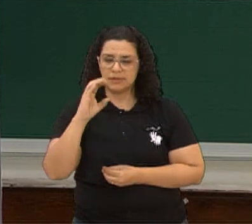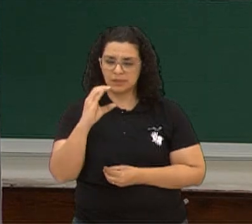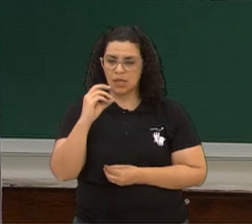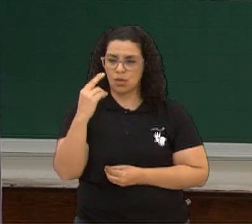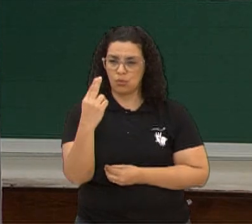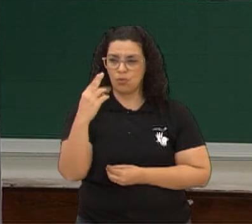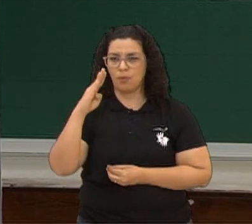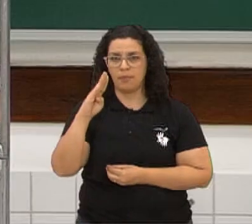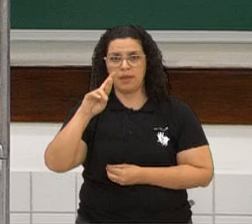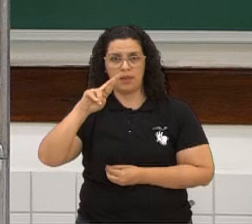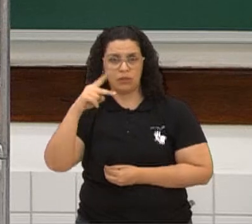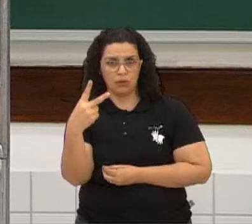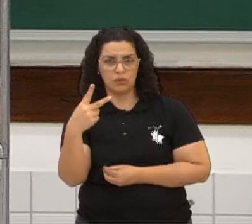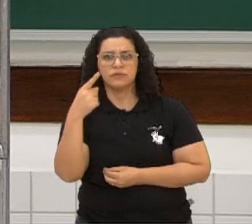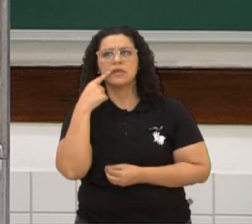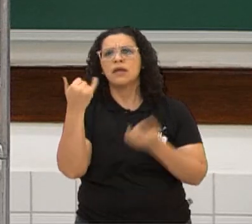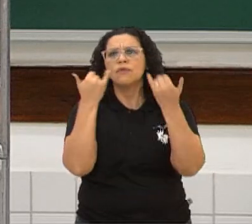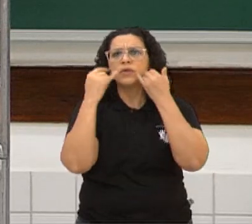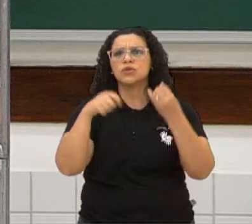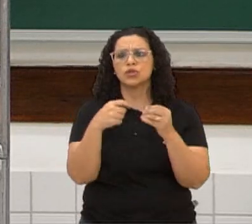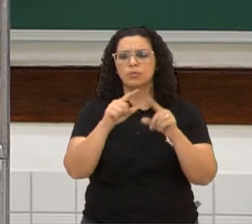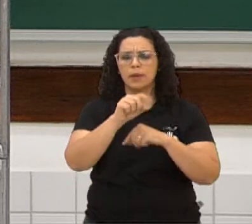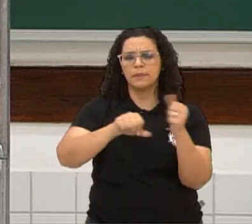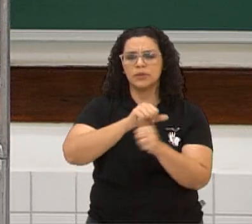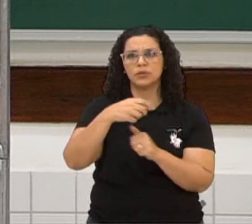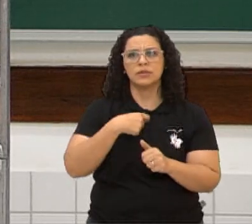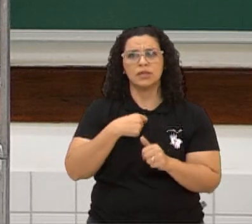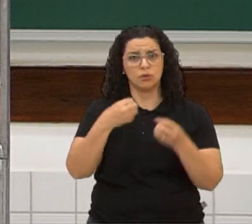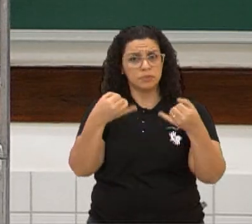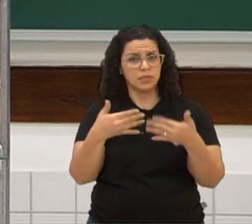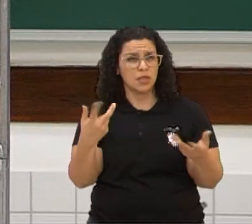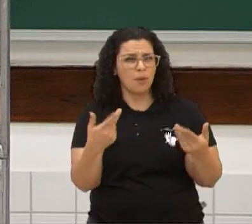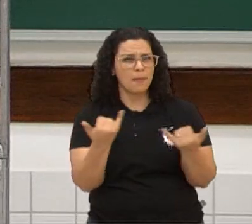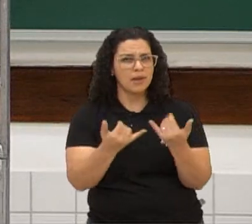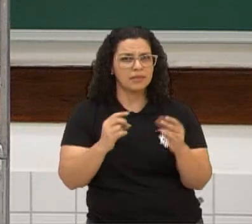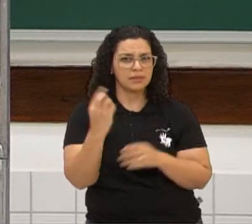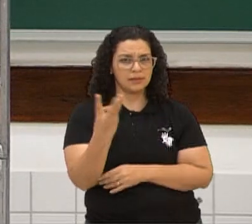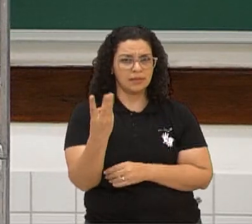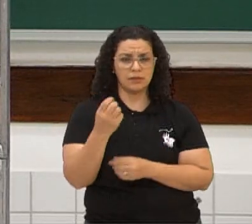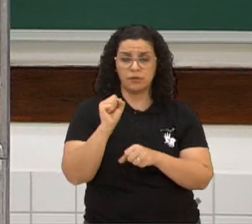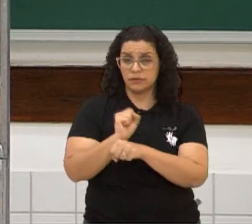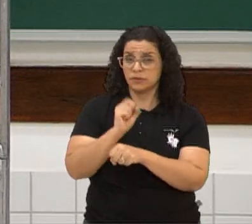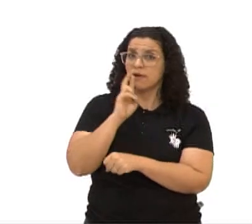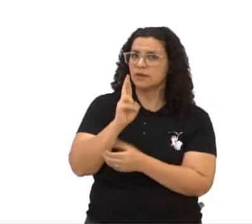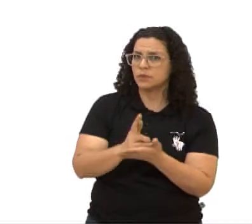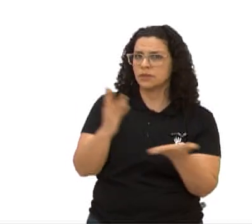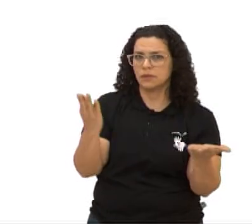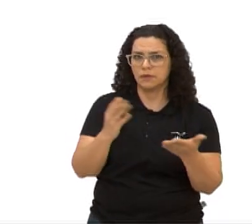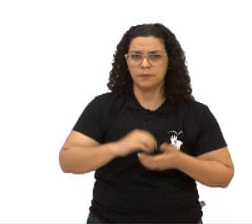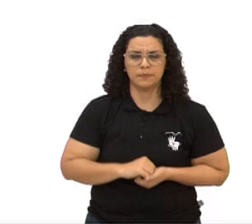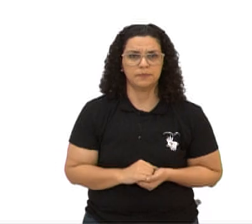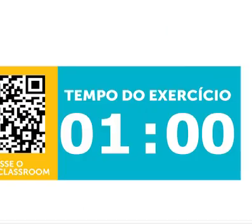saber todas essas informações da eletrólise aquosa dessa substância. Agora é com vocês.